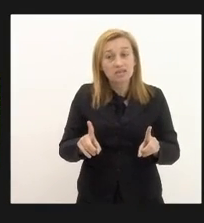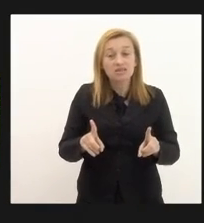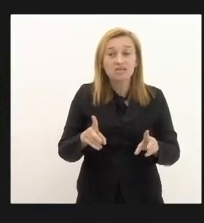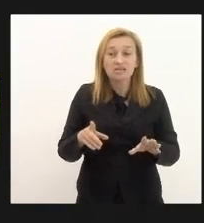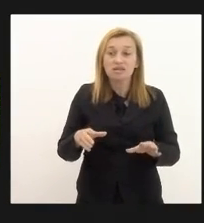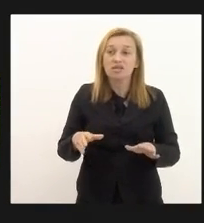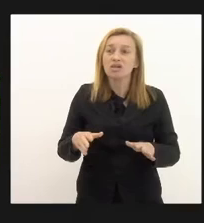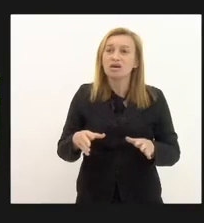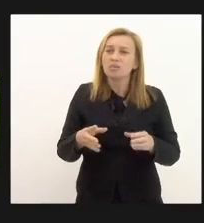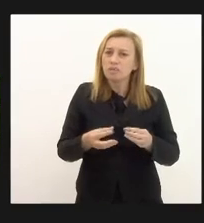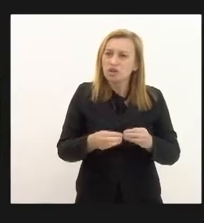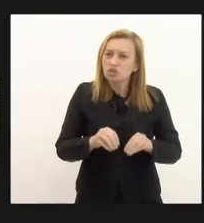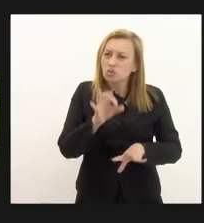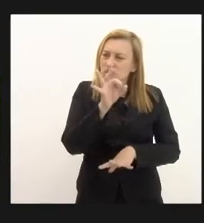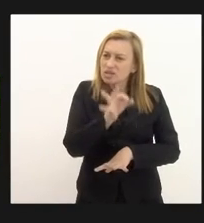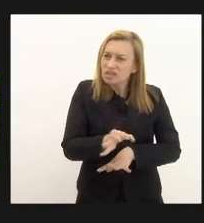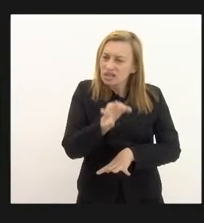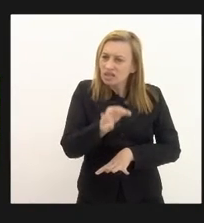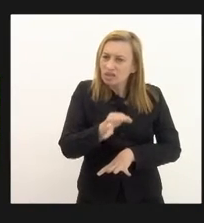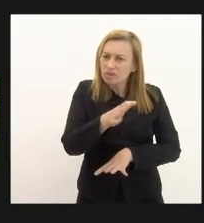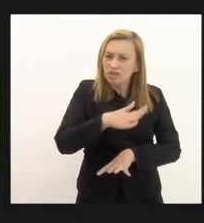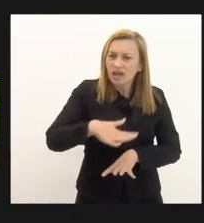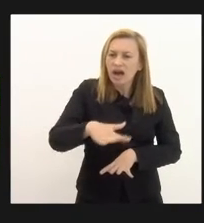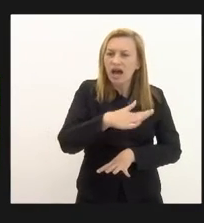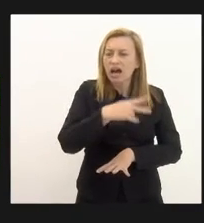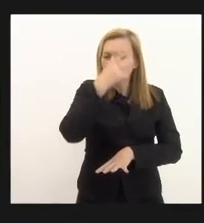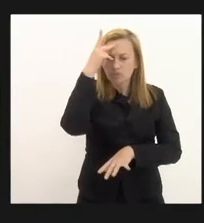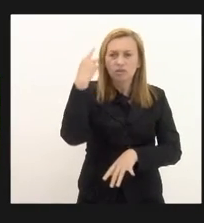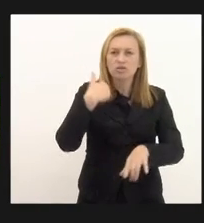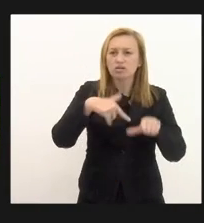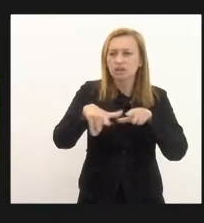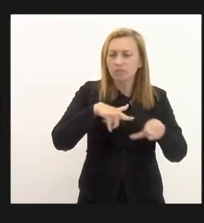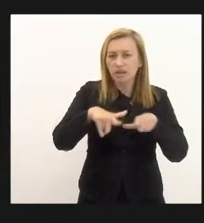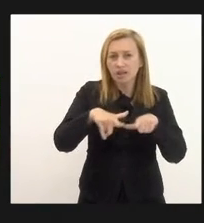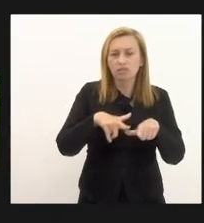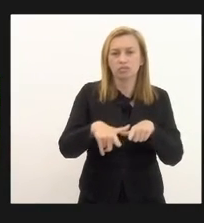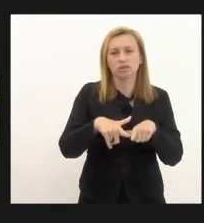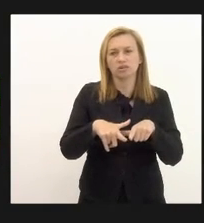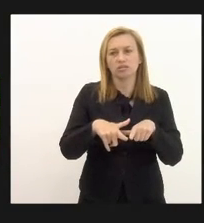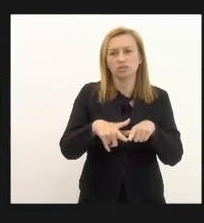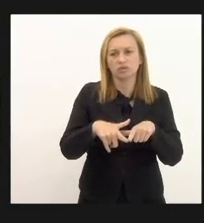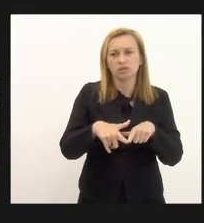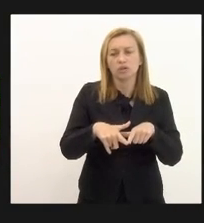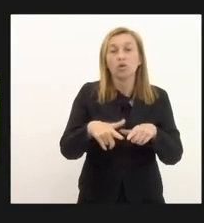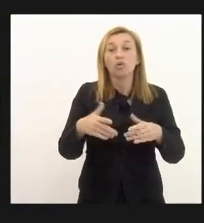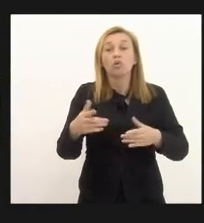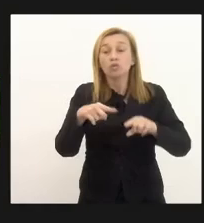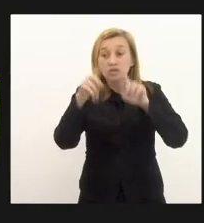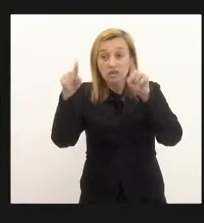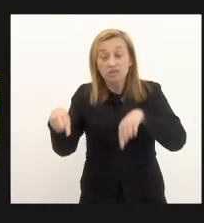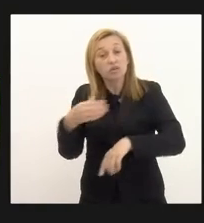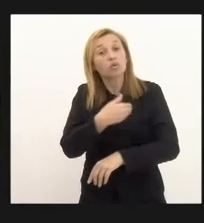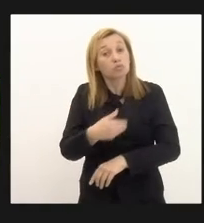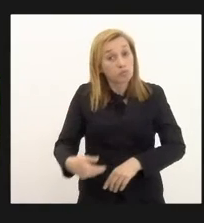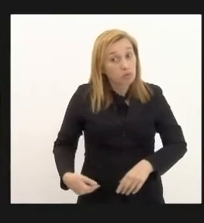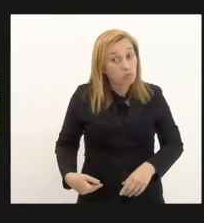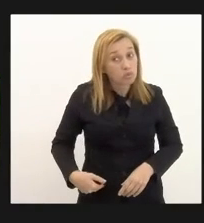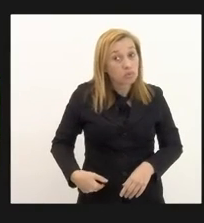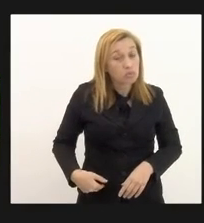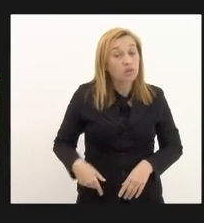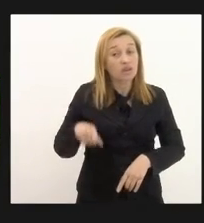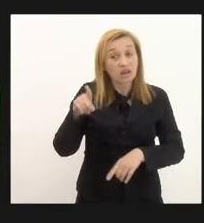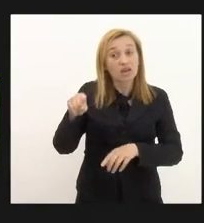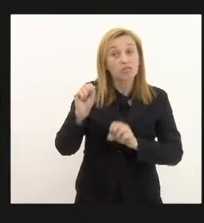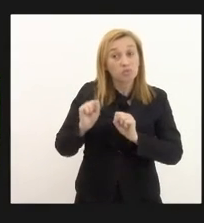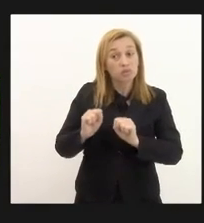frontalmente né a classe trabalhadora população do Rio de Janeiro o servidor público para